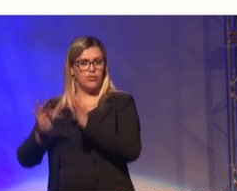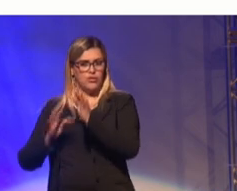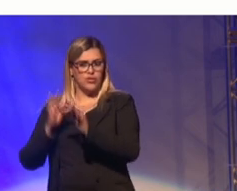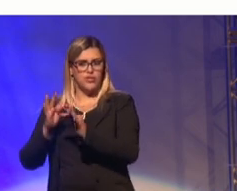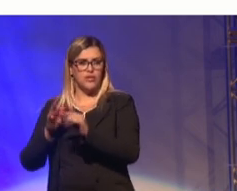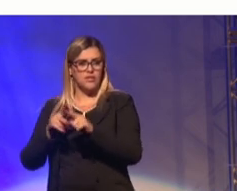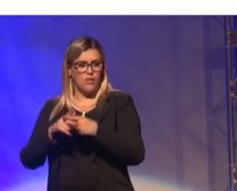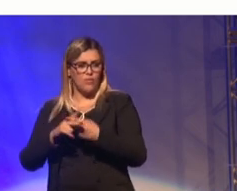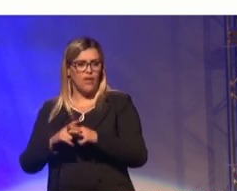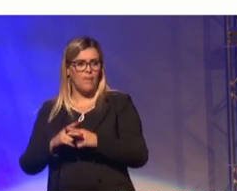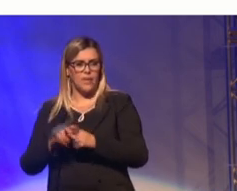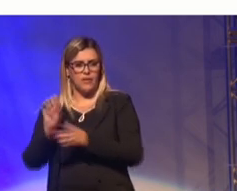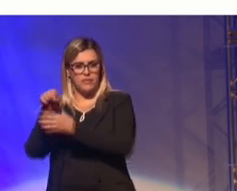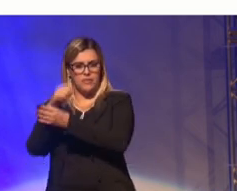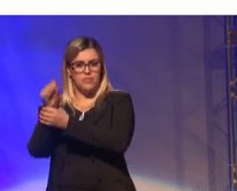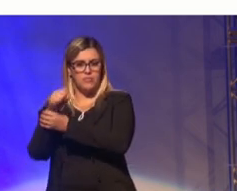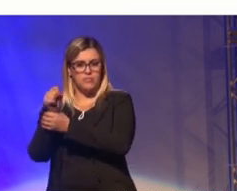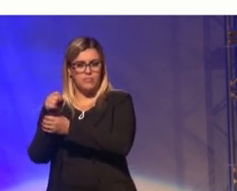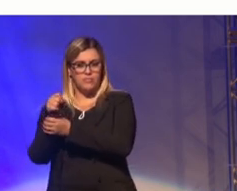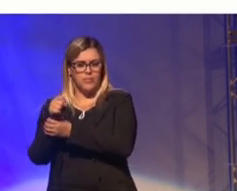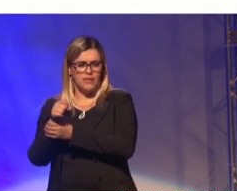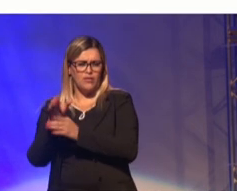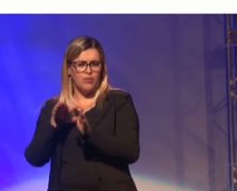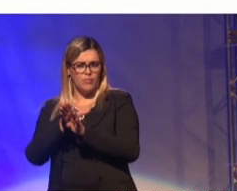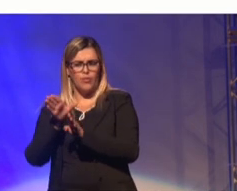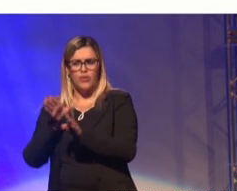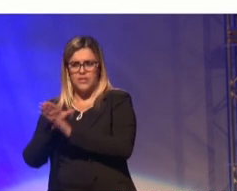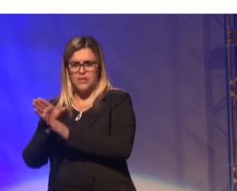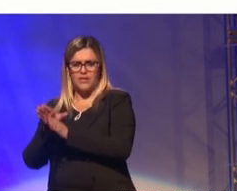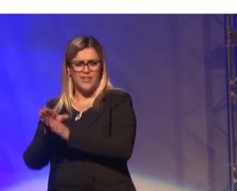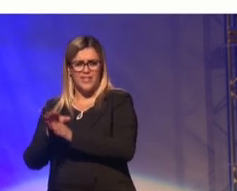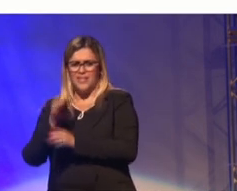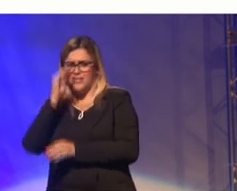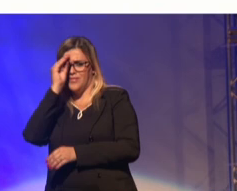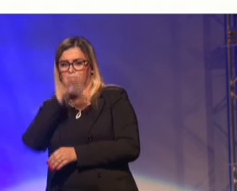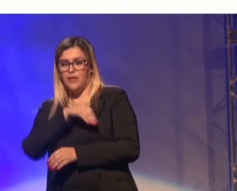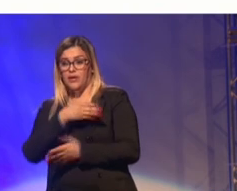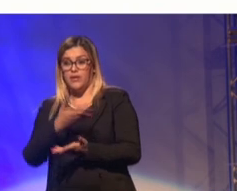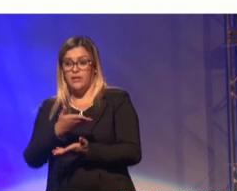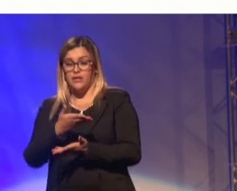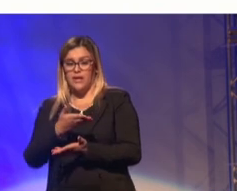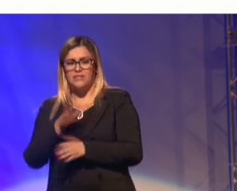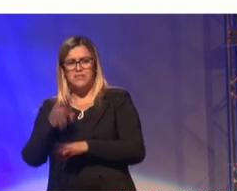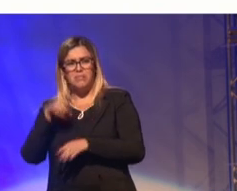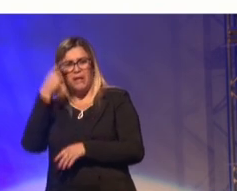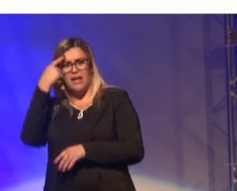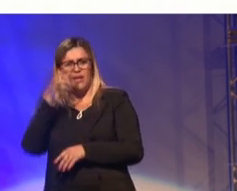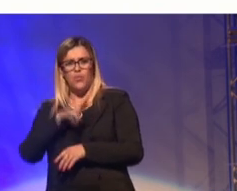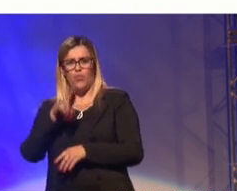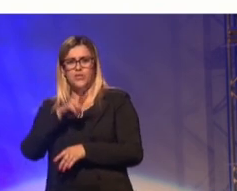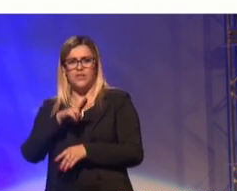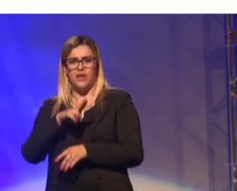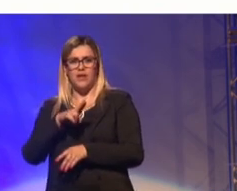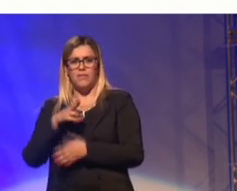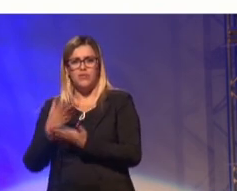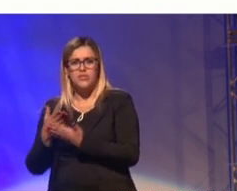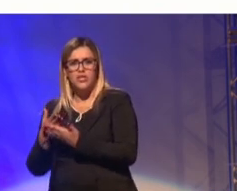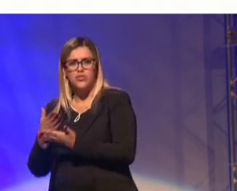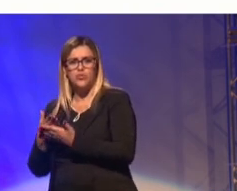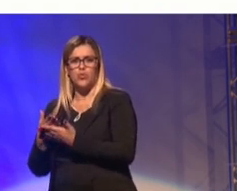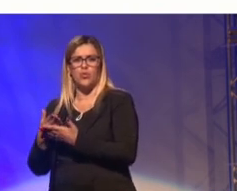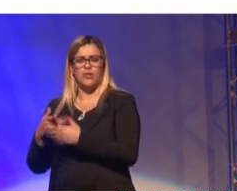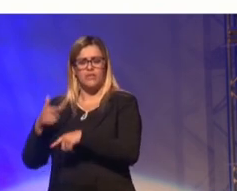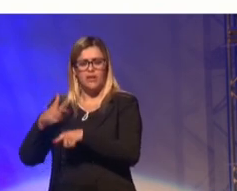ferramentas do fisioterapeuta. Então, a minha dica, não desperdice, né? Para a gente não jogar no lixo anos de trabalho, anos